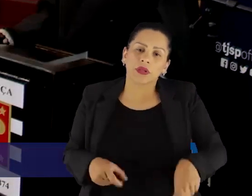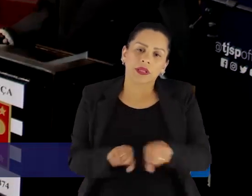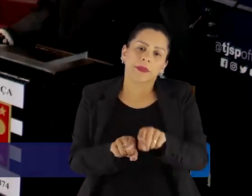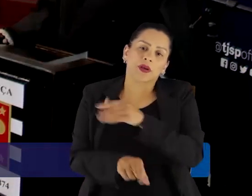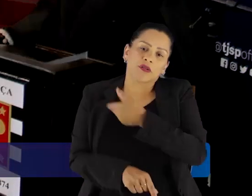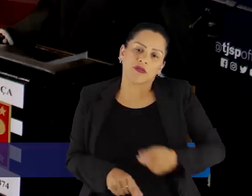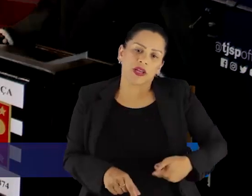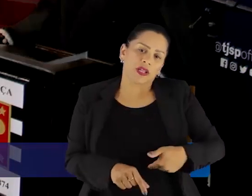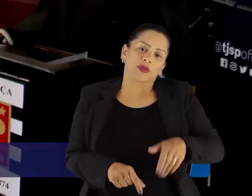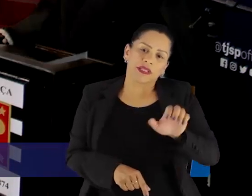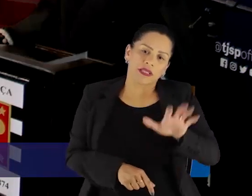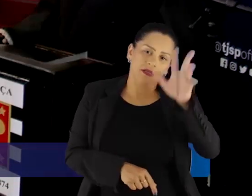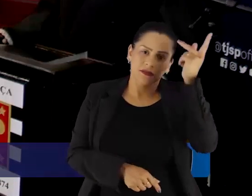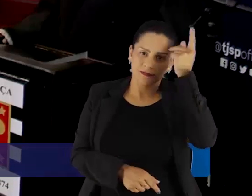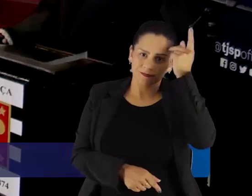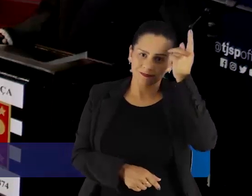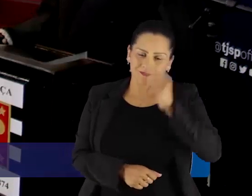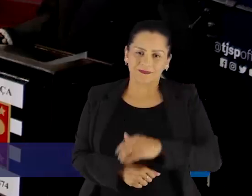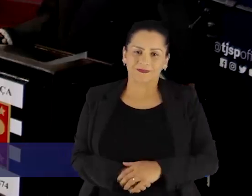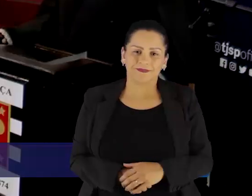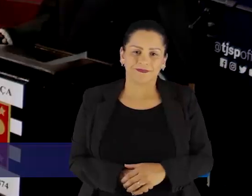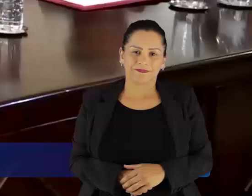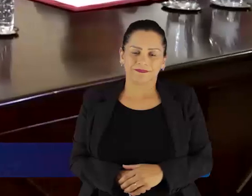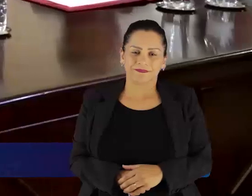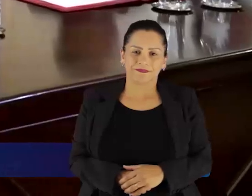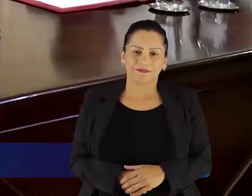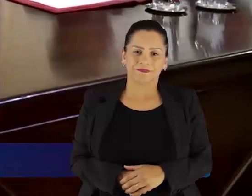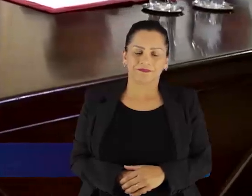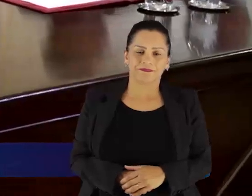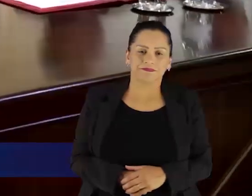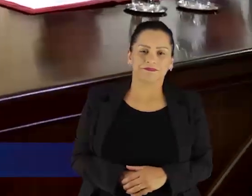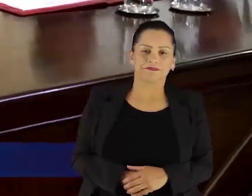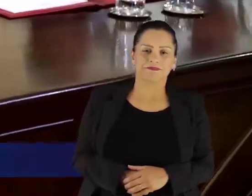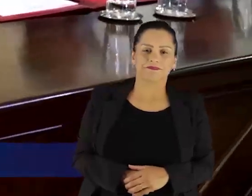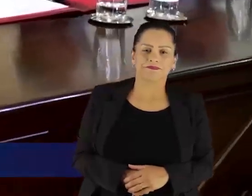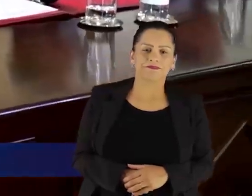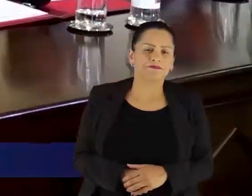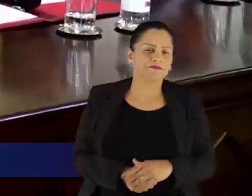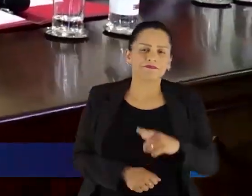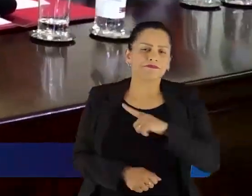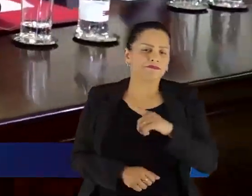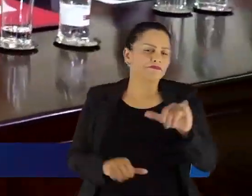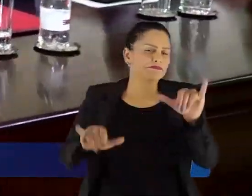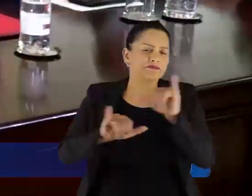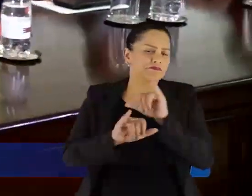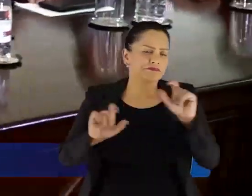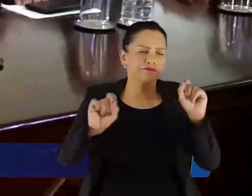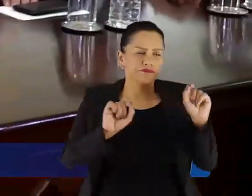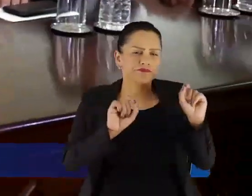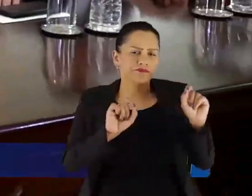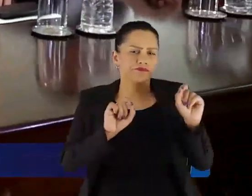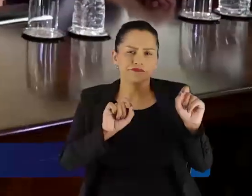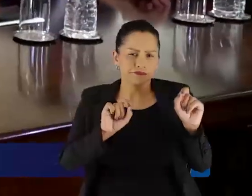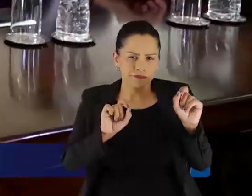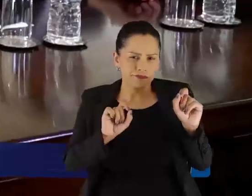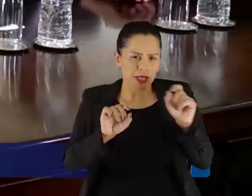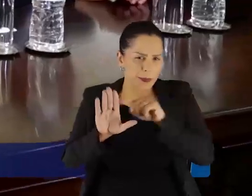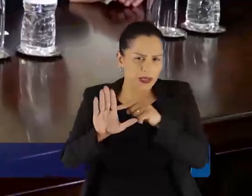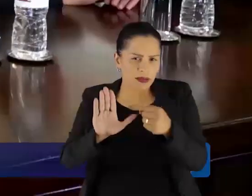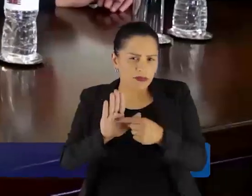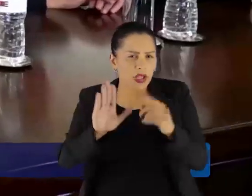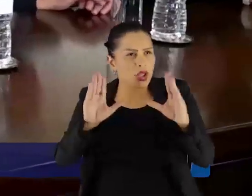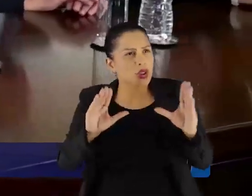Paulo e a disse que na Noite Escura e as estrelas